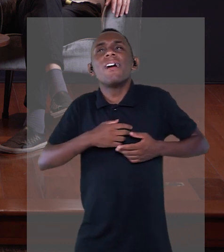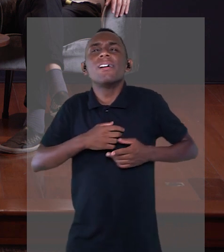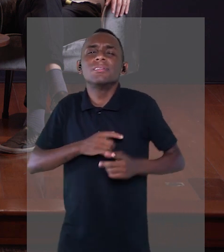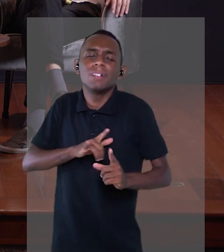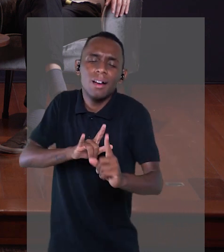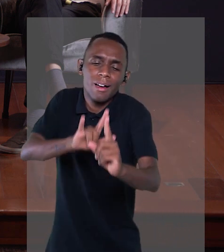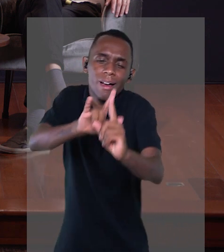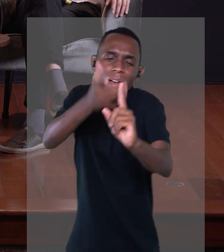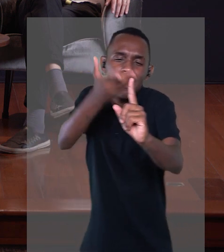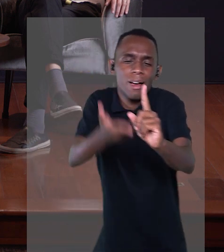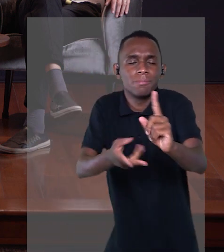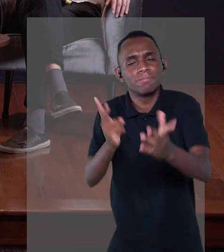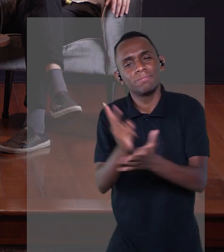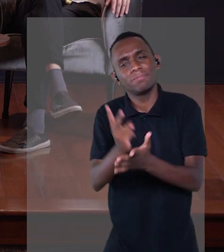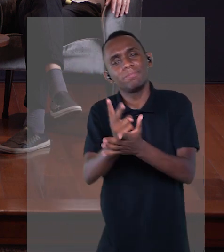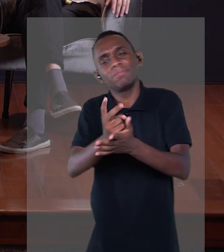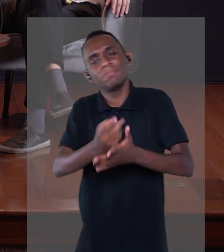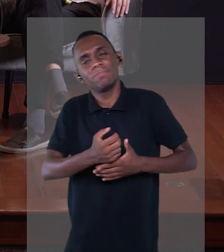de mim.